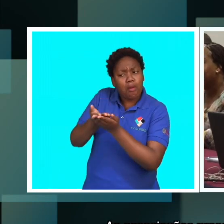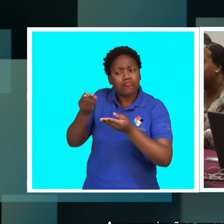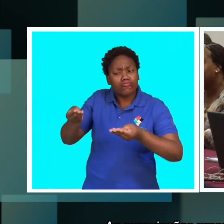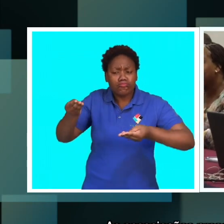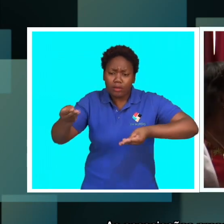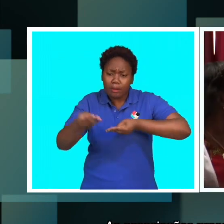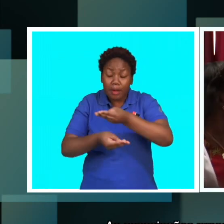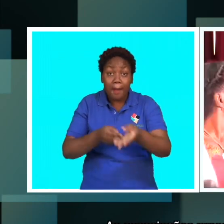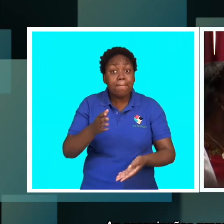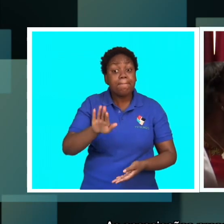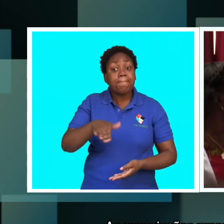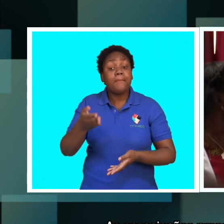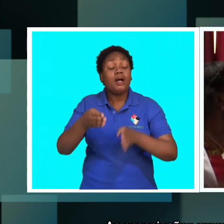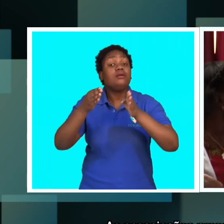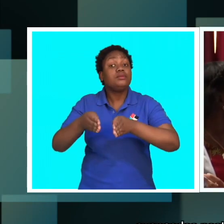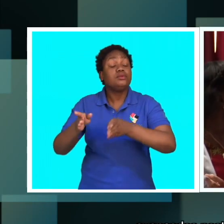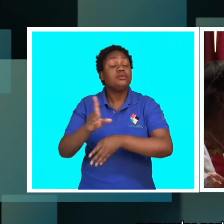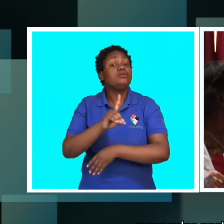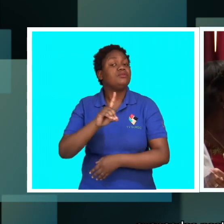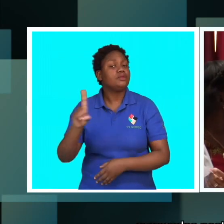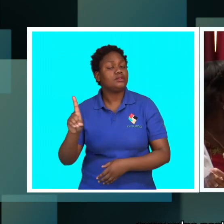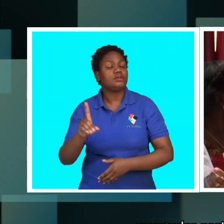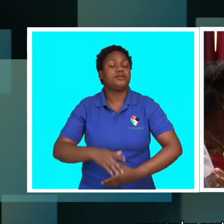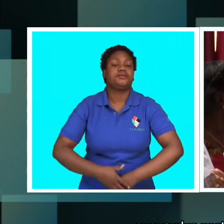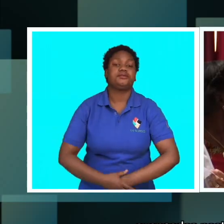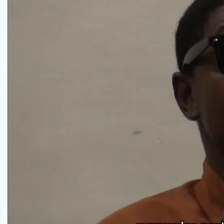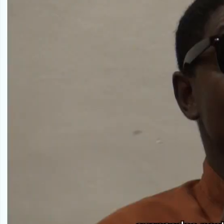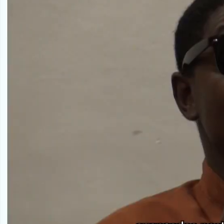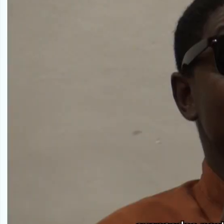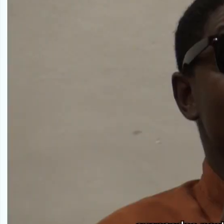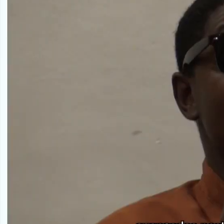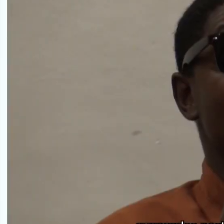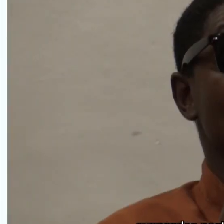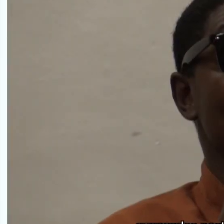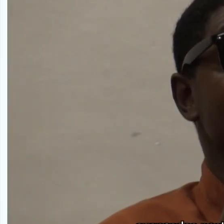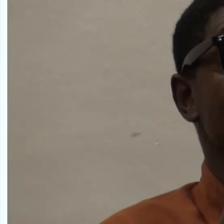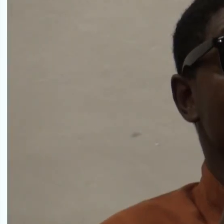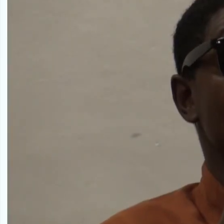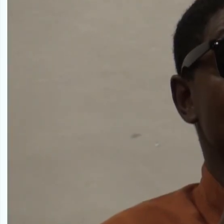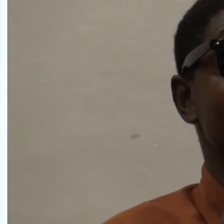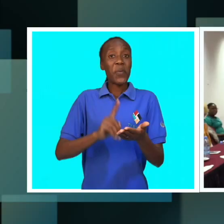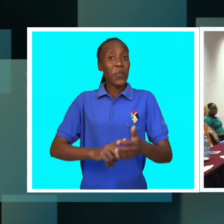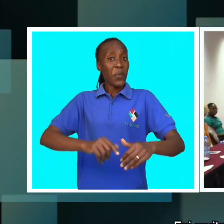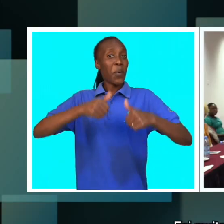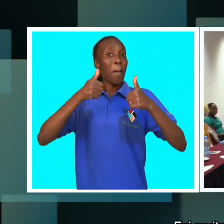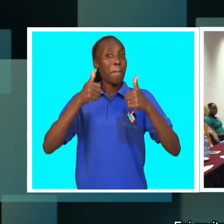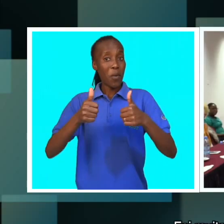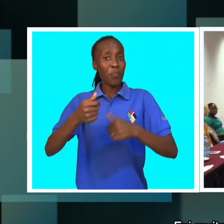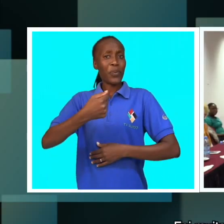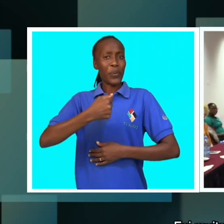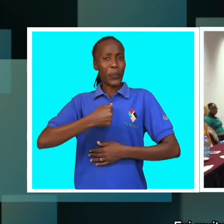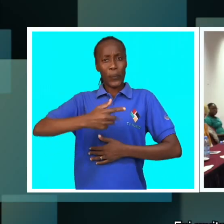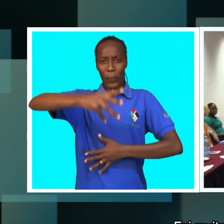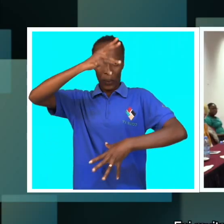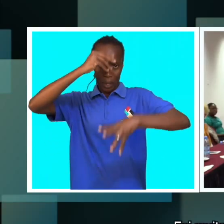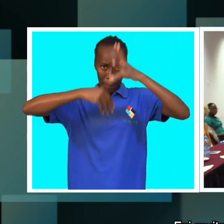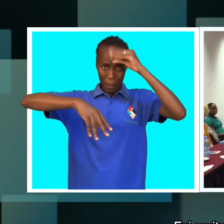em prol das pessoas com deficiência avançadas neste debate sejam replicadas. Foi muito bom,